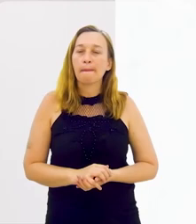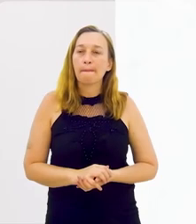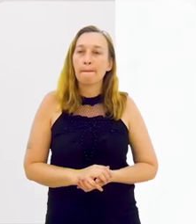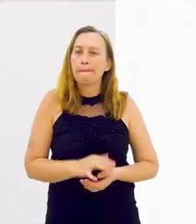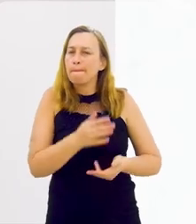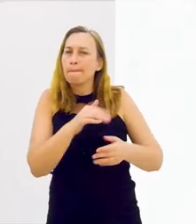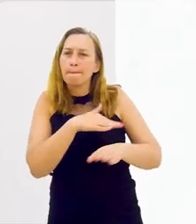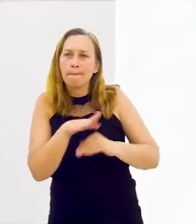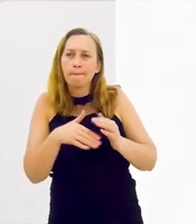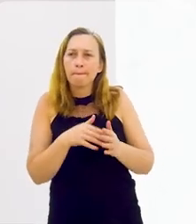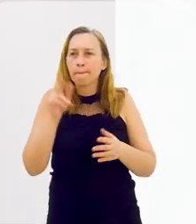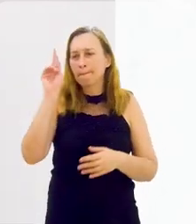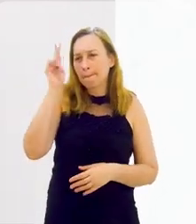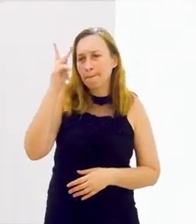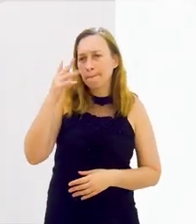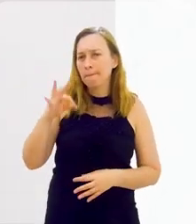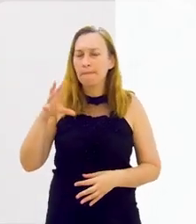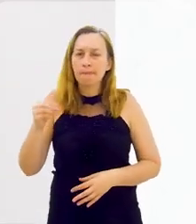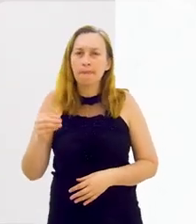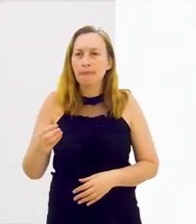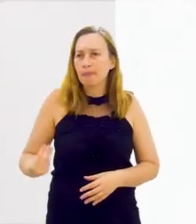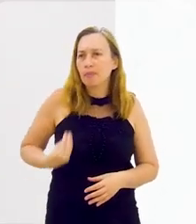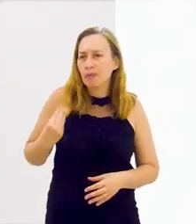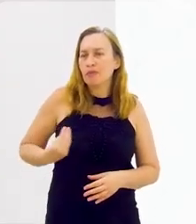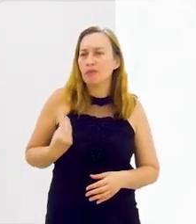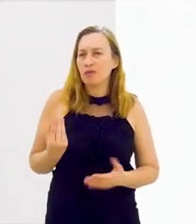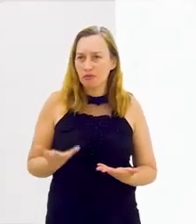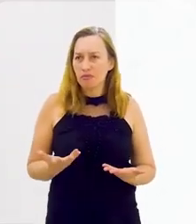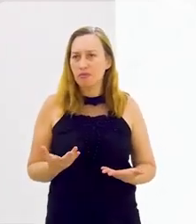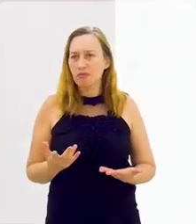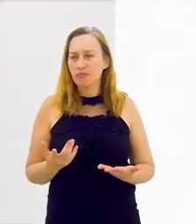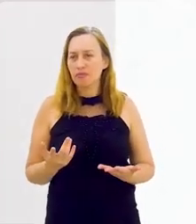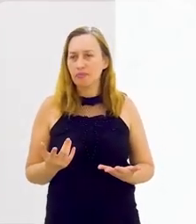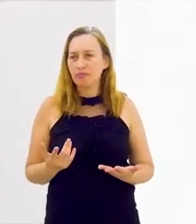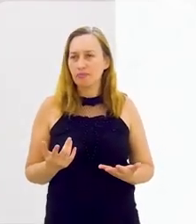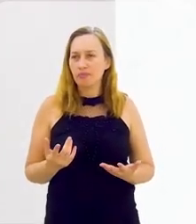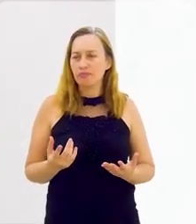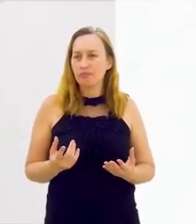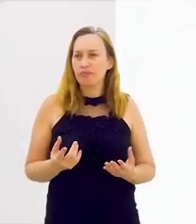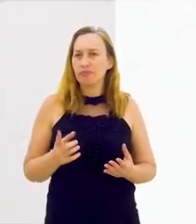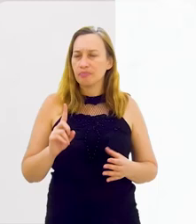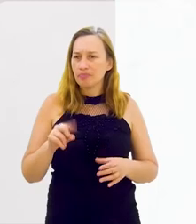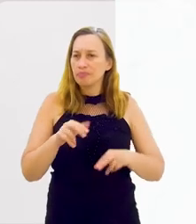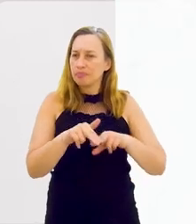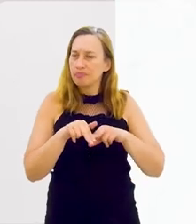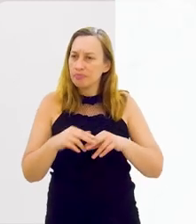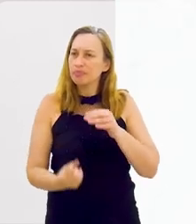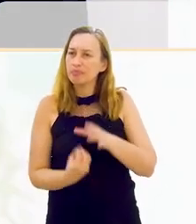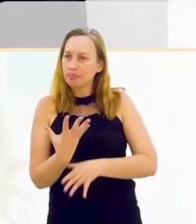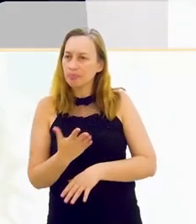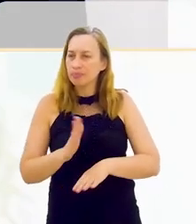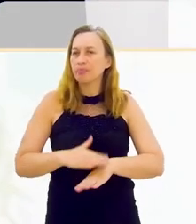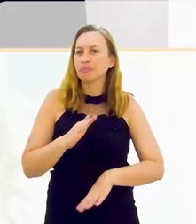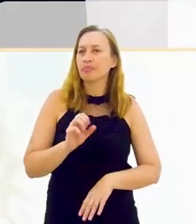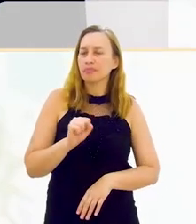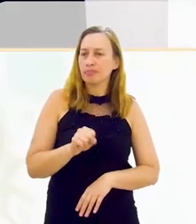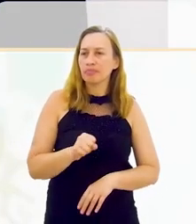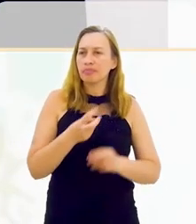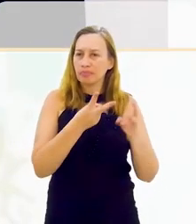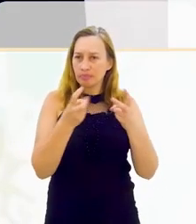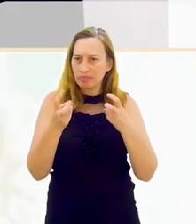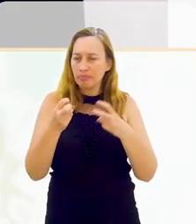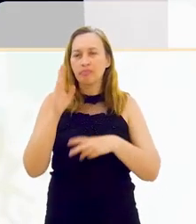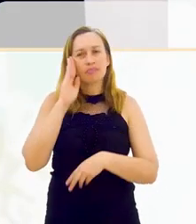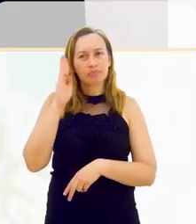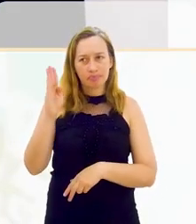atenção em tudo, todas as histórias, tudo que eu vivo, tudo é material. é combustível para criação. Então, sim,